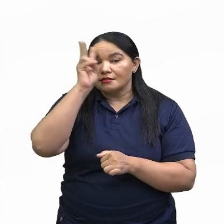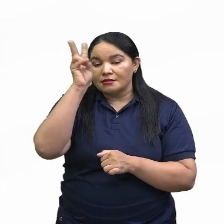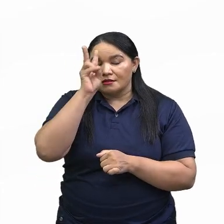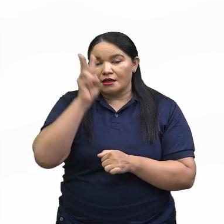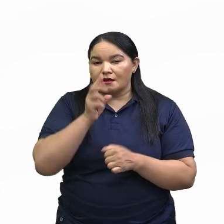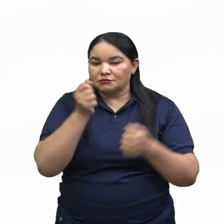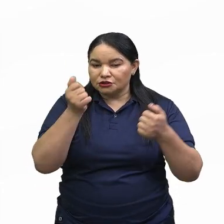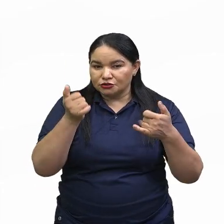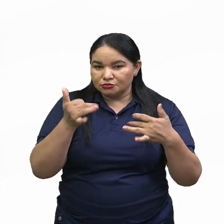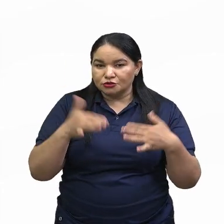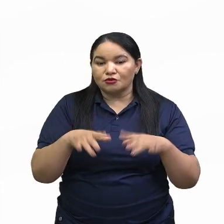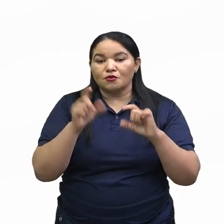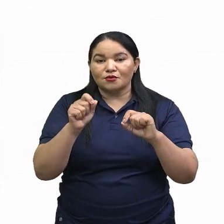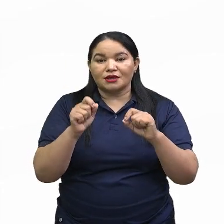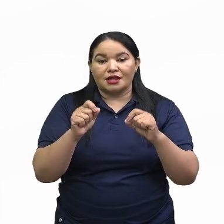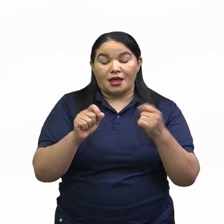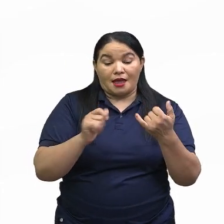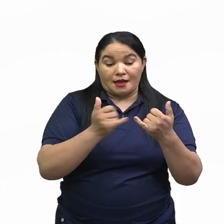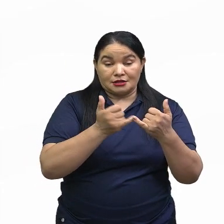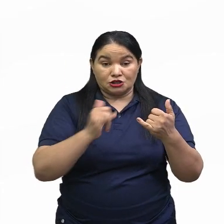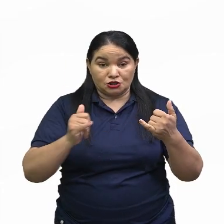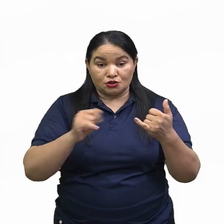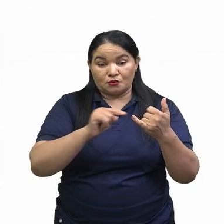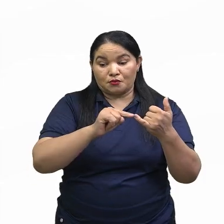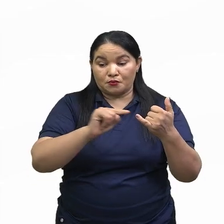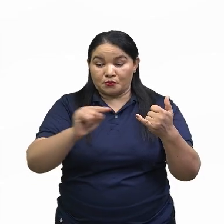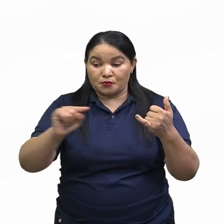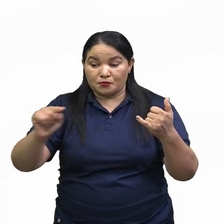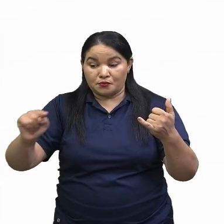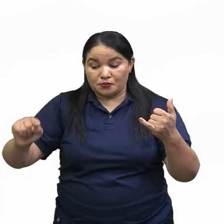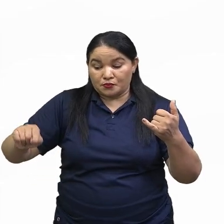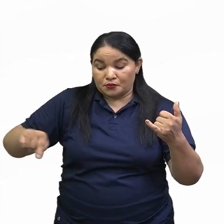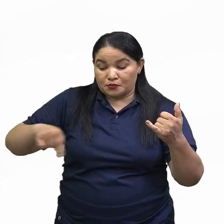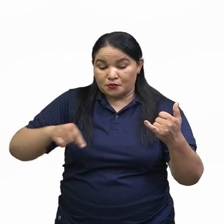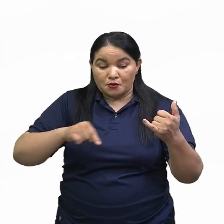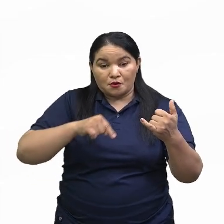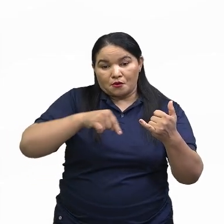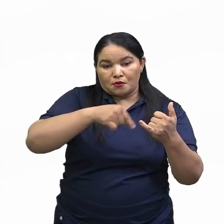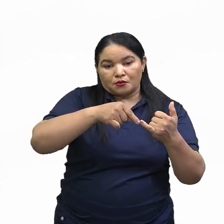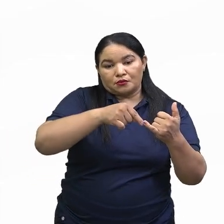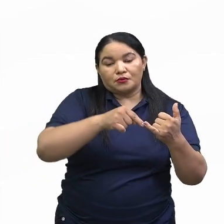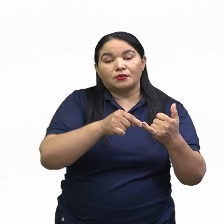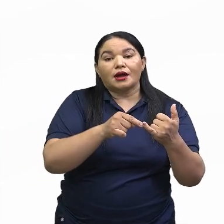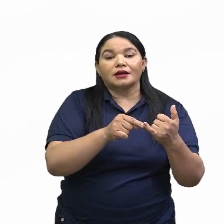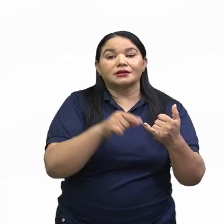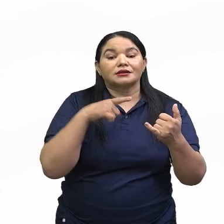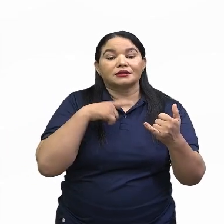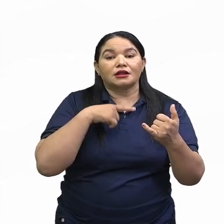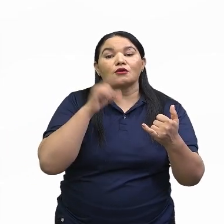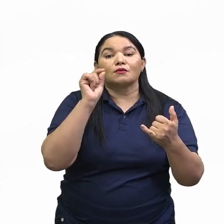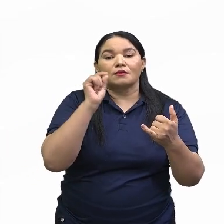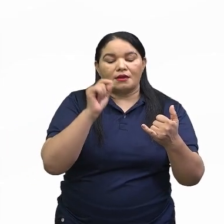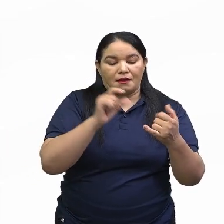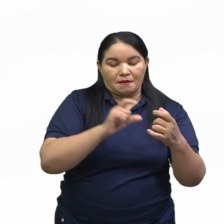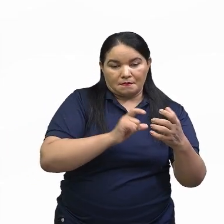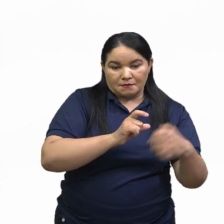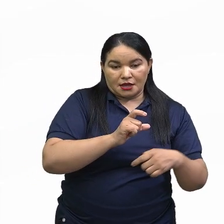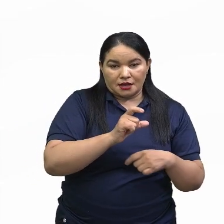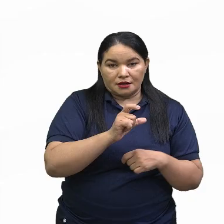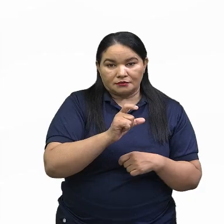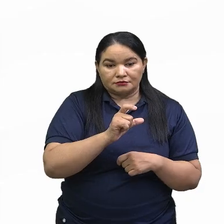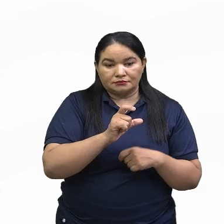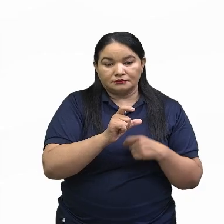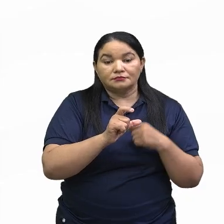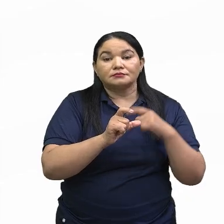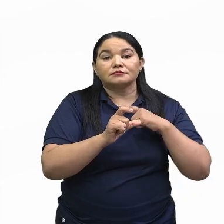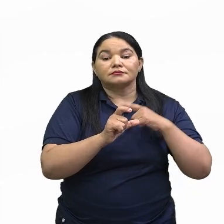falei? Só que esse circuito simples, se você perceber, ele tem aí pilhas, mas essas pilhas, quantas pilhas